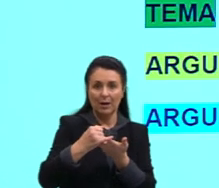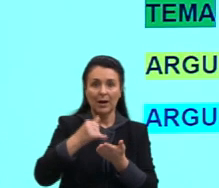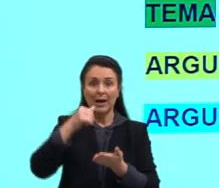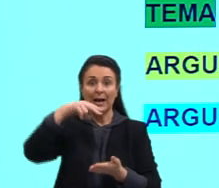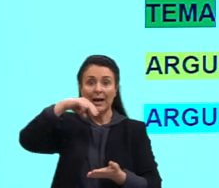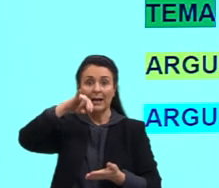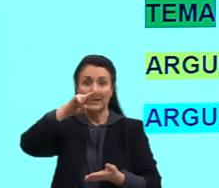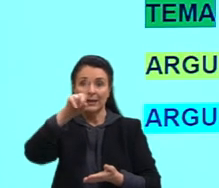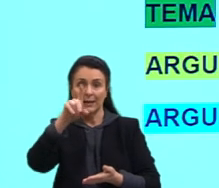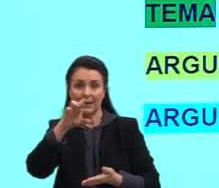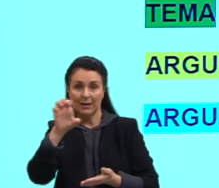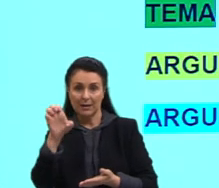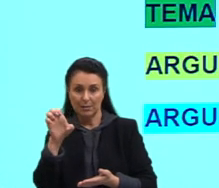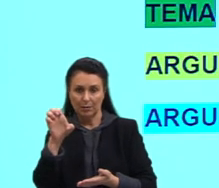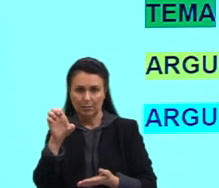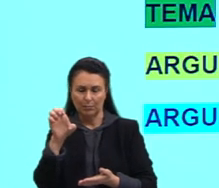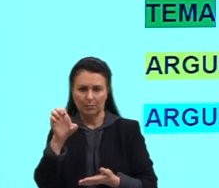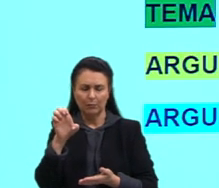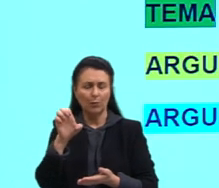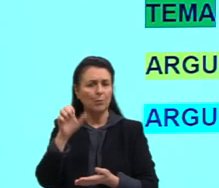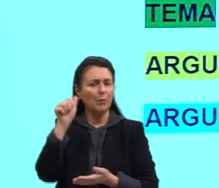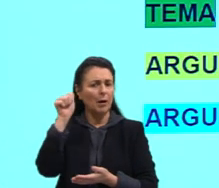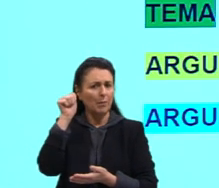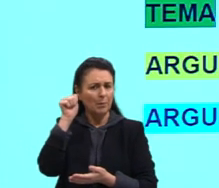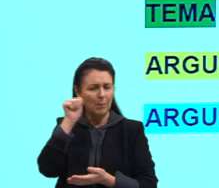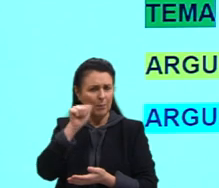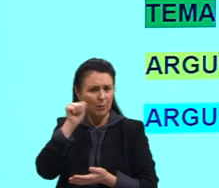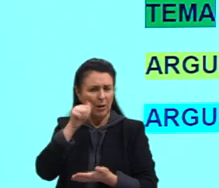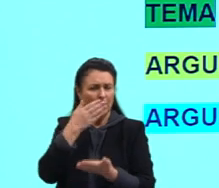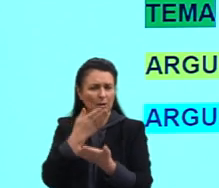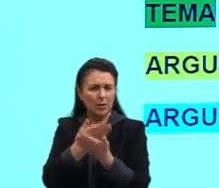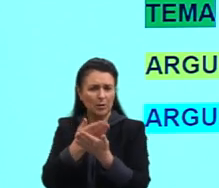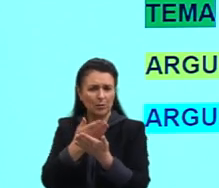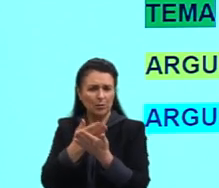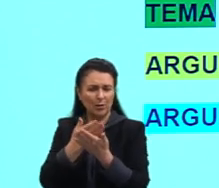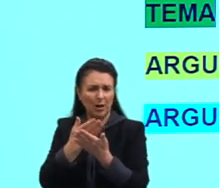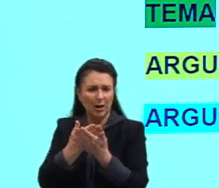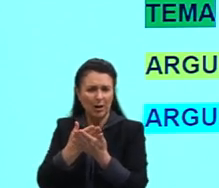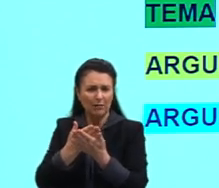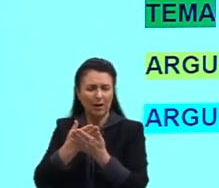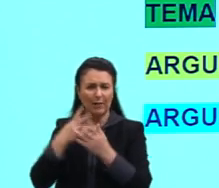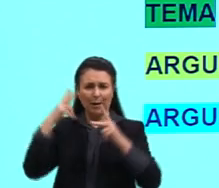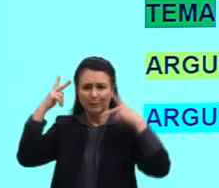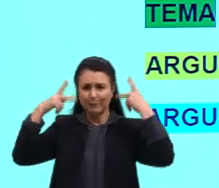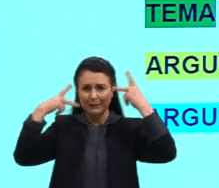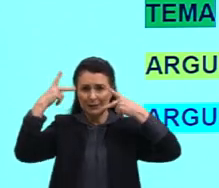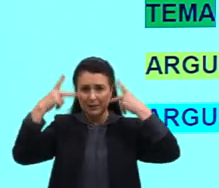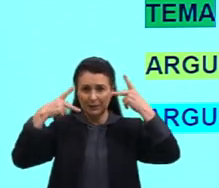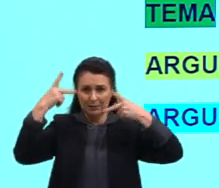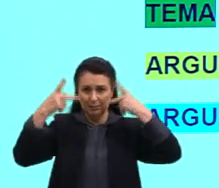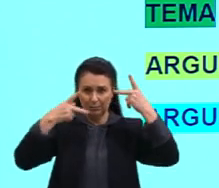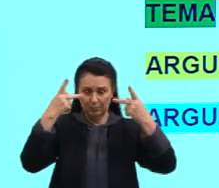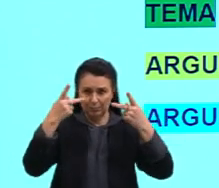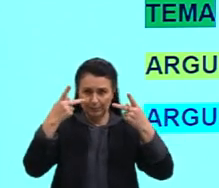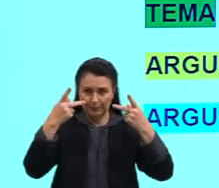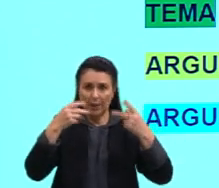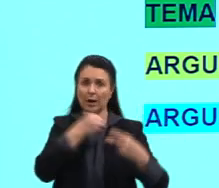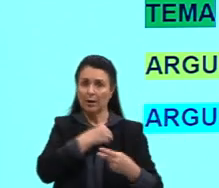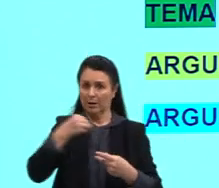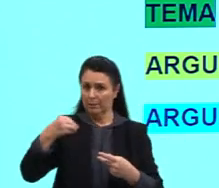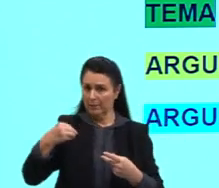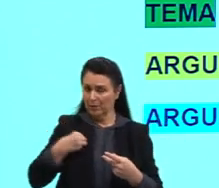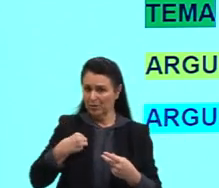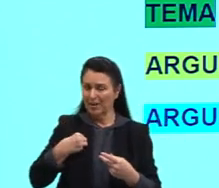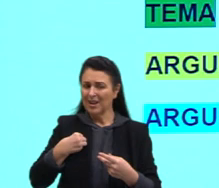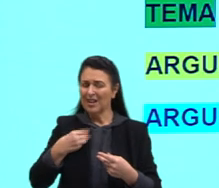Silveira foi uma renomada psiquiatra brasileira que indo contra a comunidade médica tradicional da sua